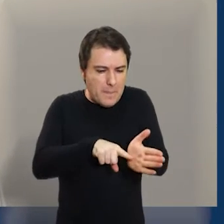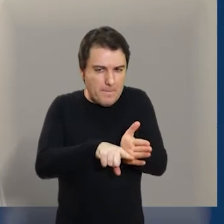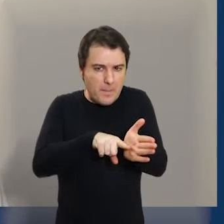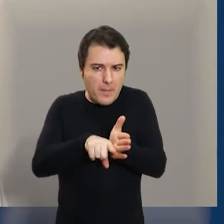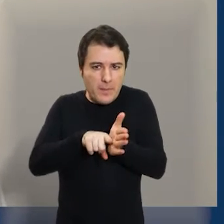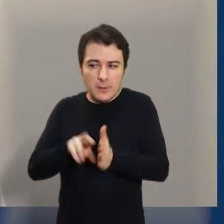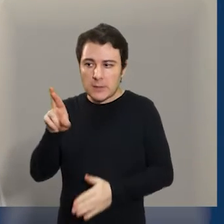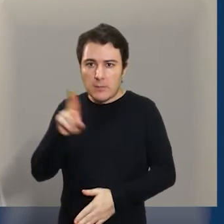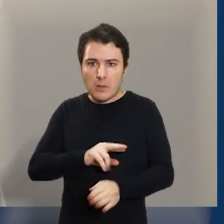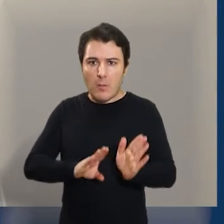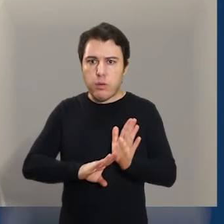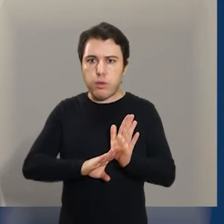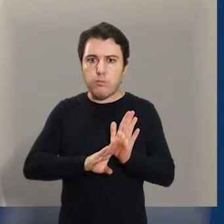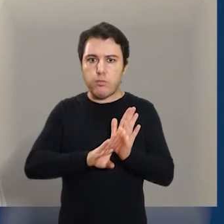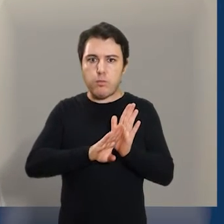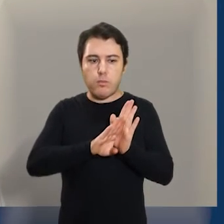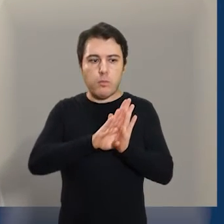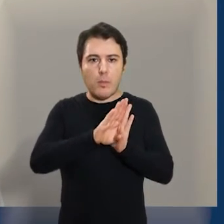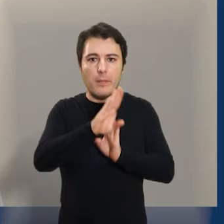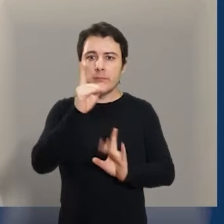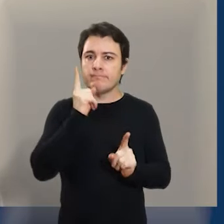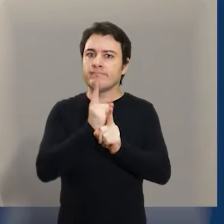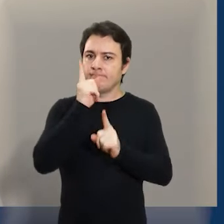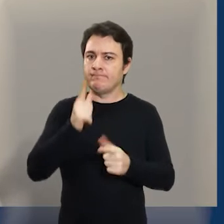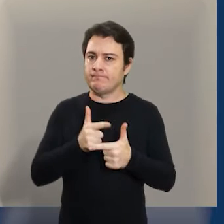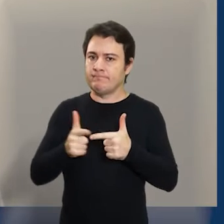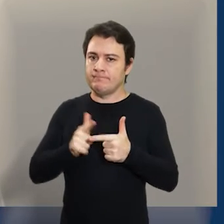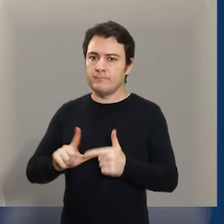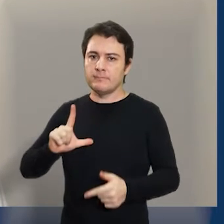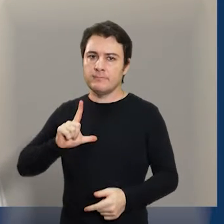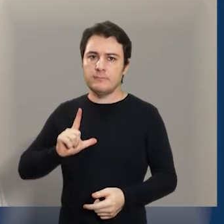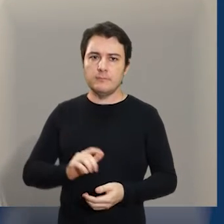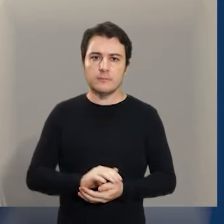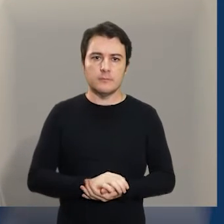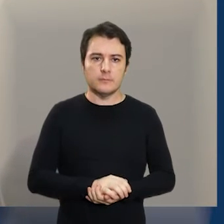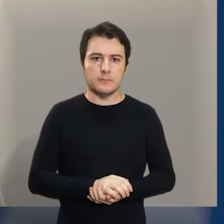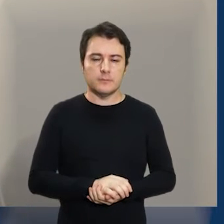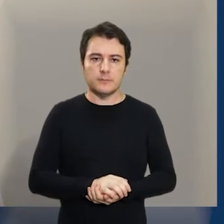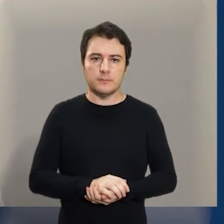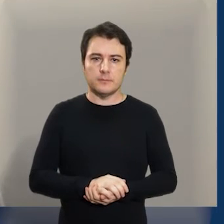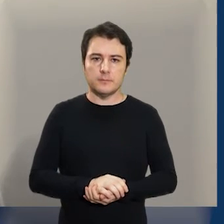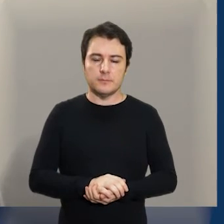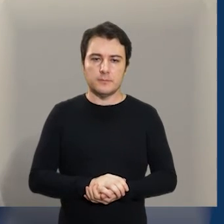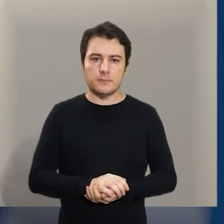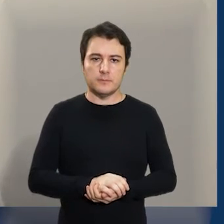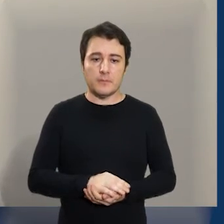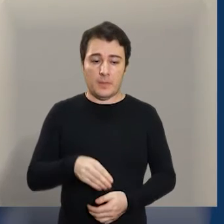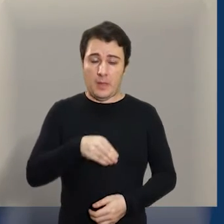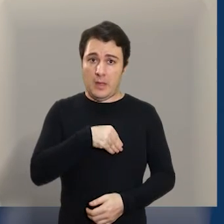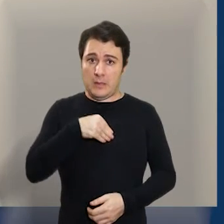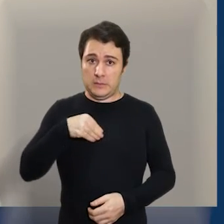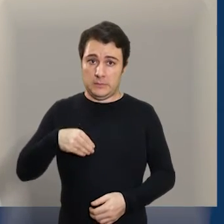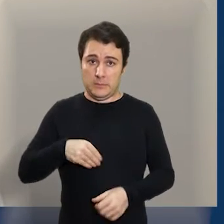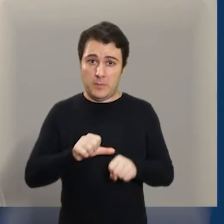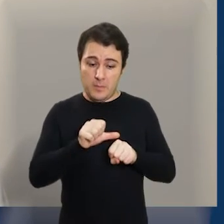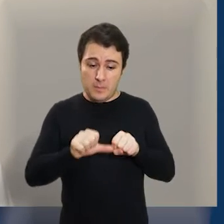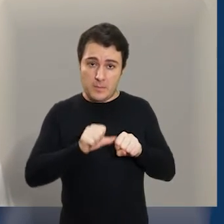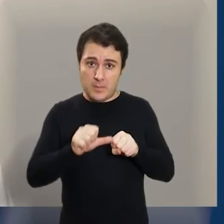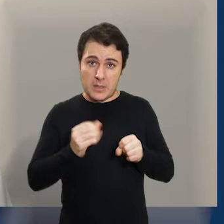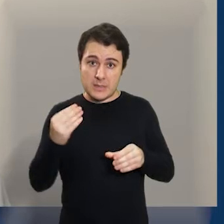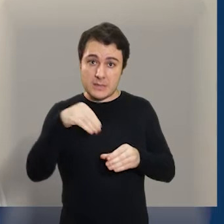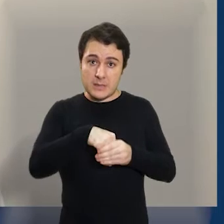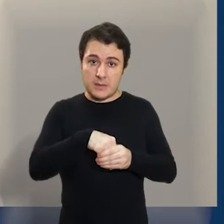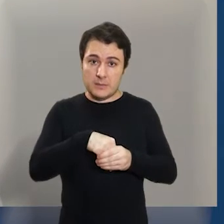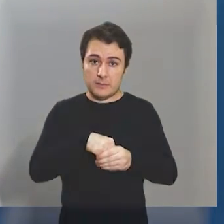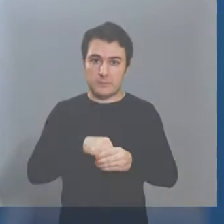que atinja este órgão pode fazer com que o PSA venha aumentado no exame de sangue. Um desses problemas é